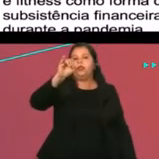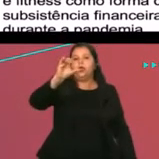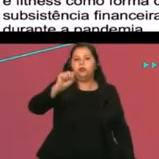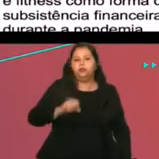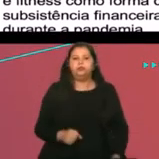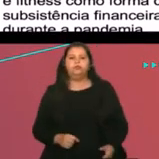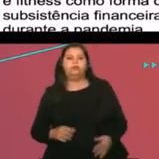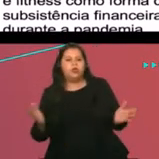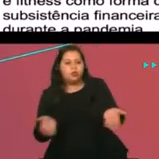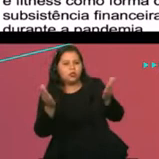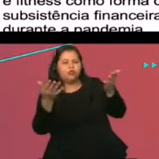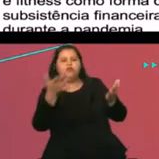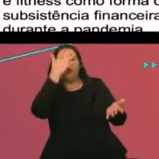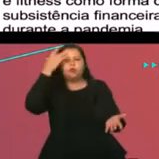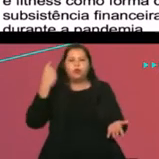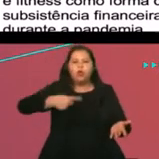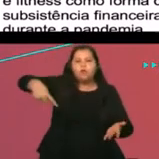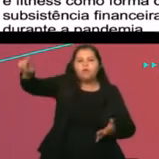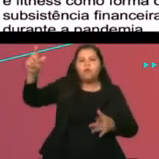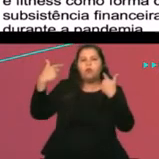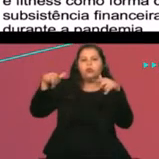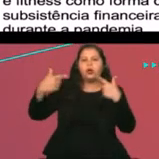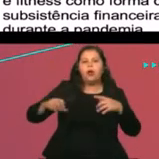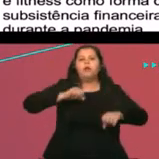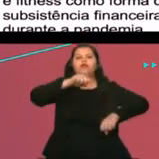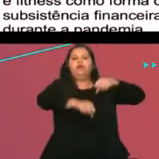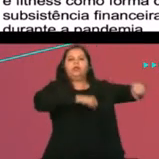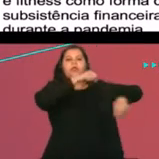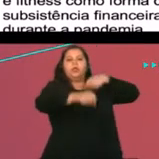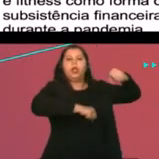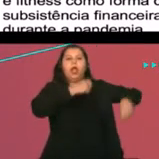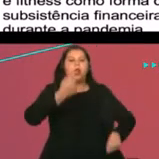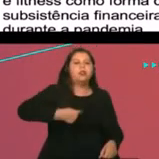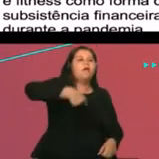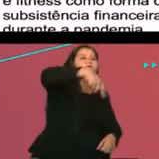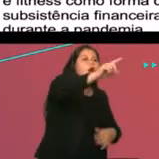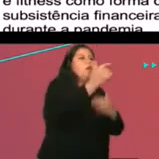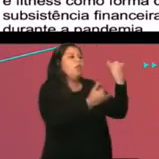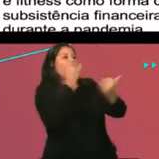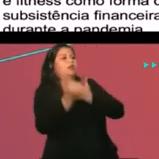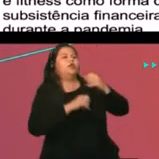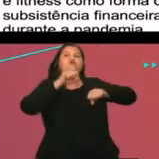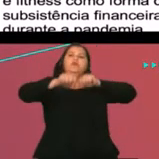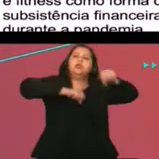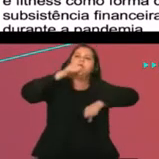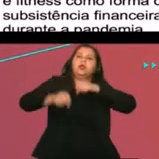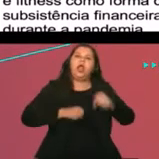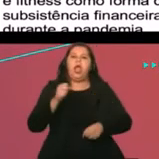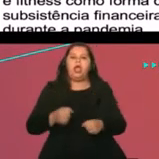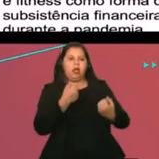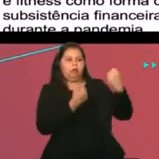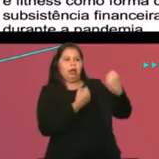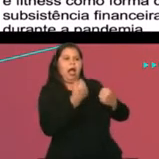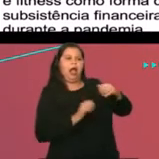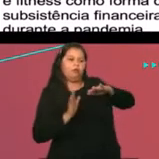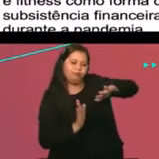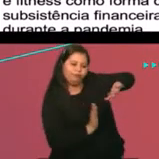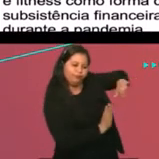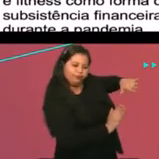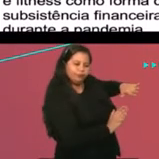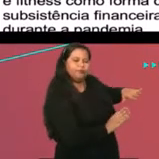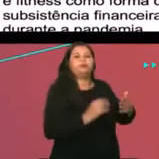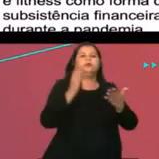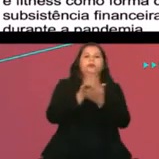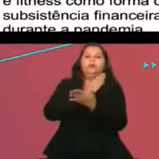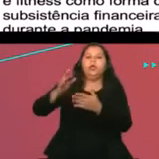fazer um que as pessoas vão para o trabalho de bicicleta vão para o lazer de bicicleta em algumas sociedades e vai